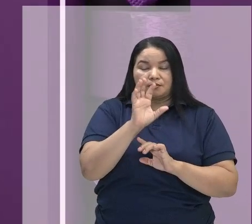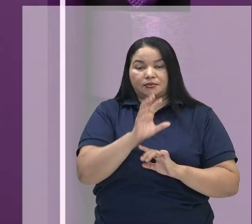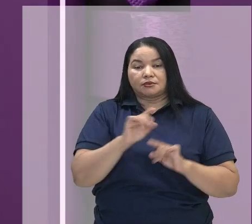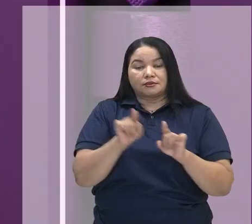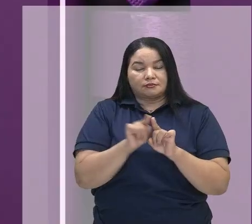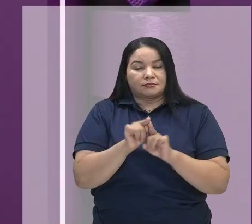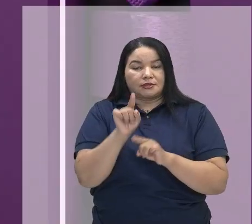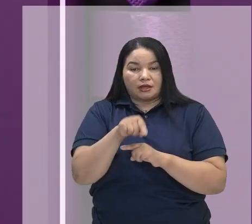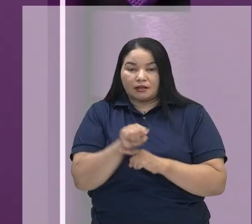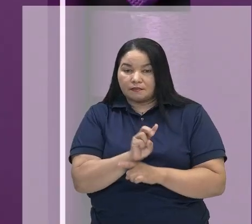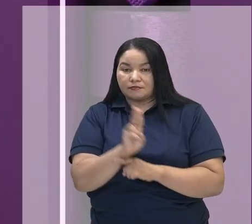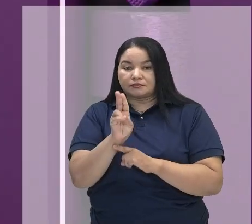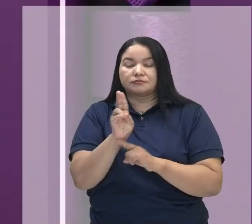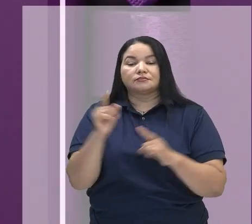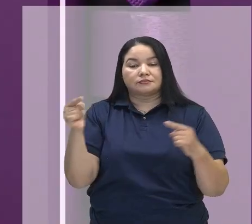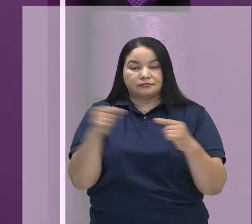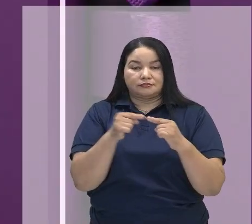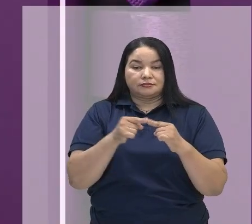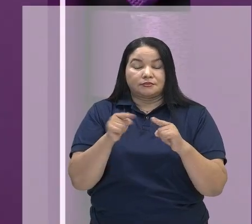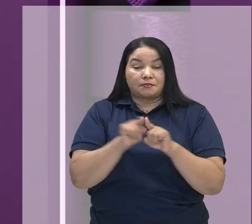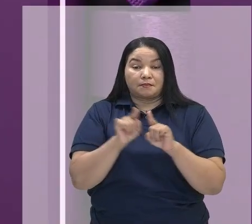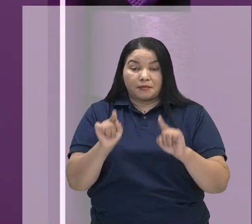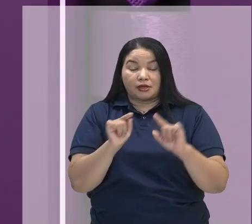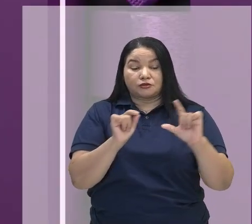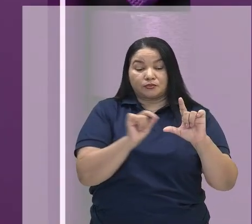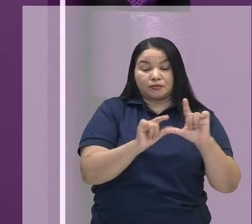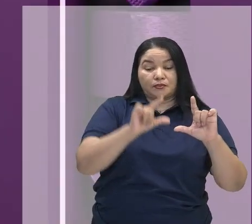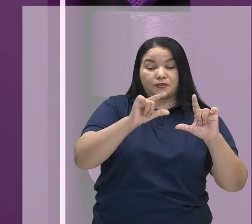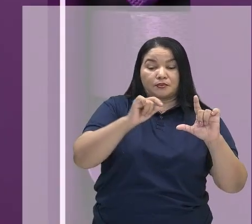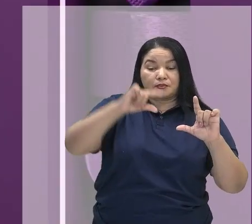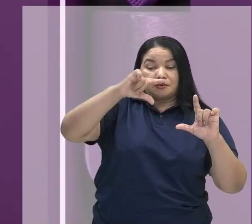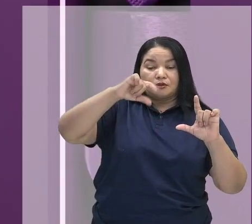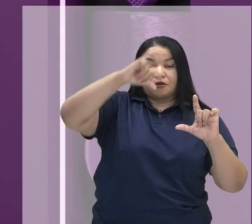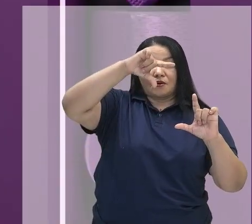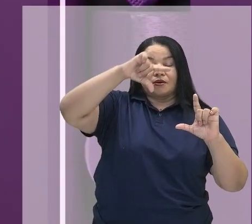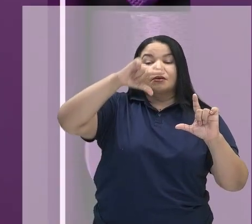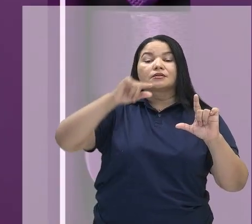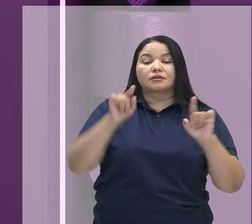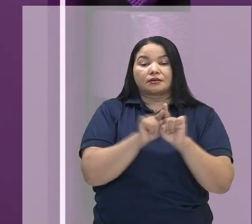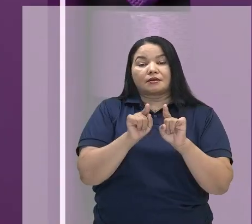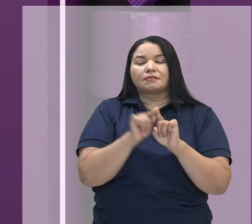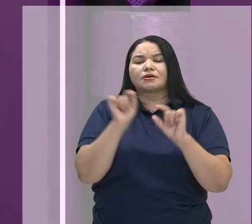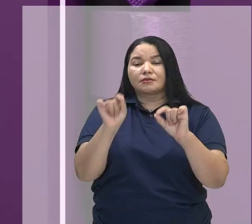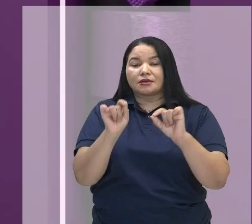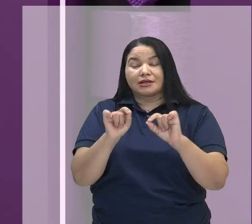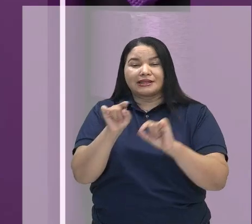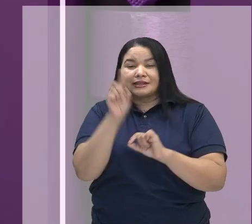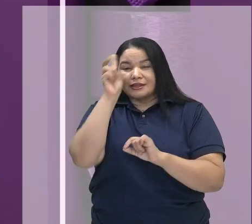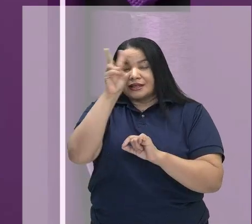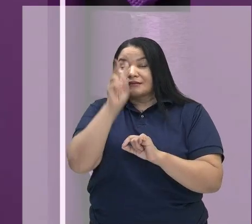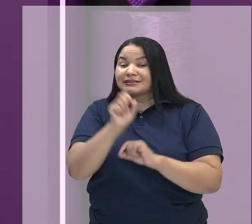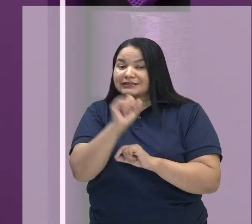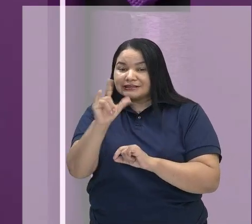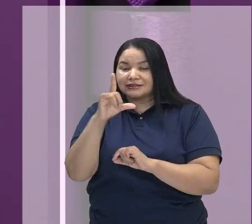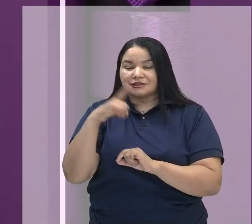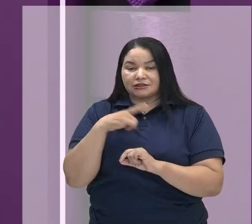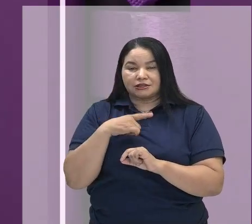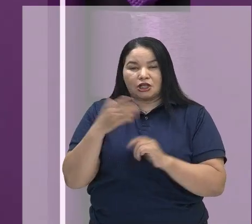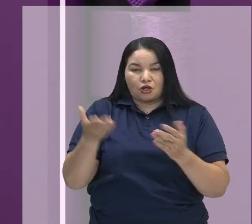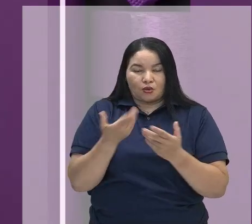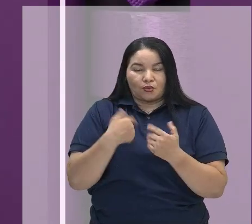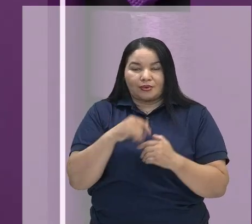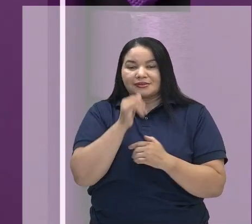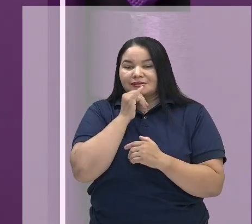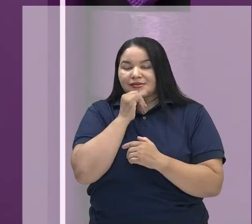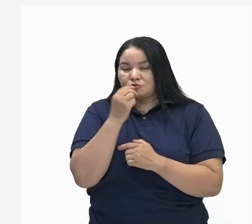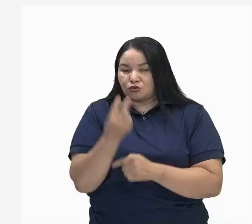as fatias, elas estão ali proporcionais aos ângulos. Então, lembre-se, se eu tenho ali, por exemplo, no nosso exemplo 2,